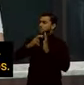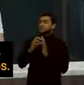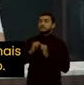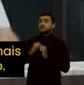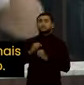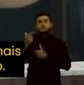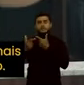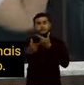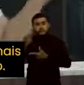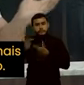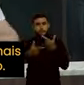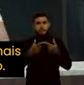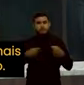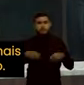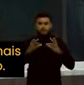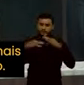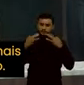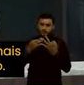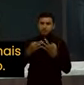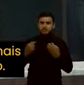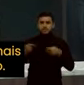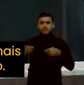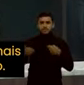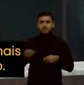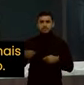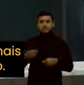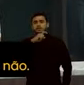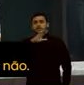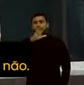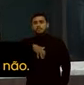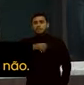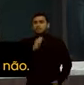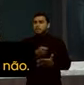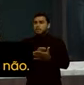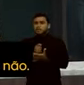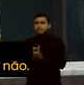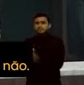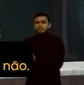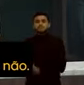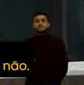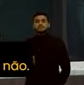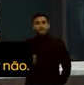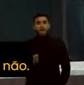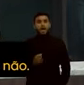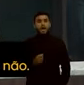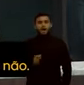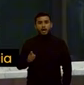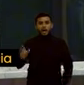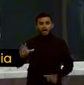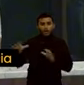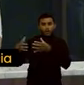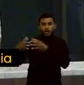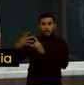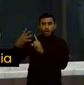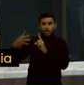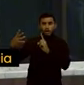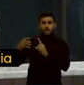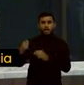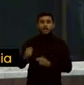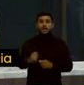seus impostos. Nós estamos no país onde mais se paga imposto no mundo. A comunidade LGBT não está preocupada com isso, não. Eu estou falando